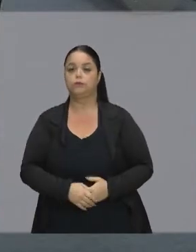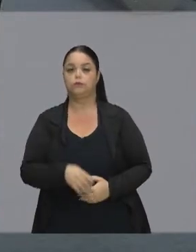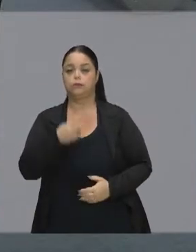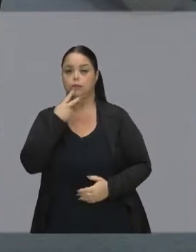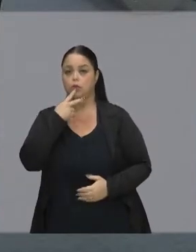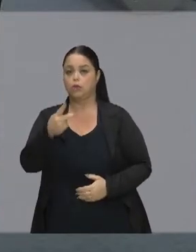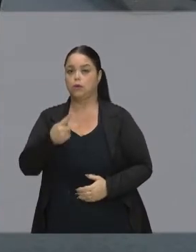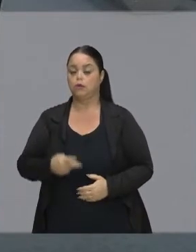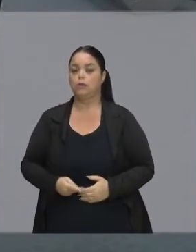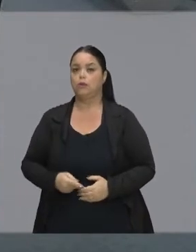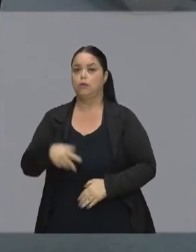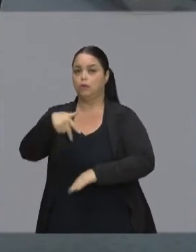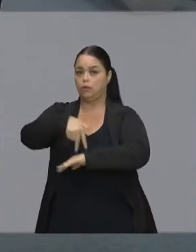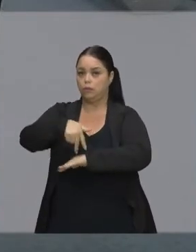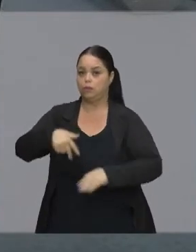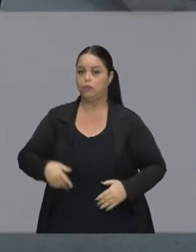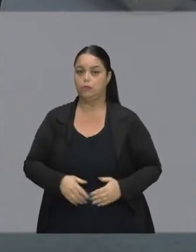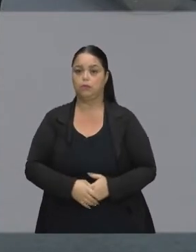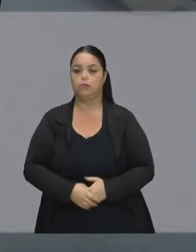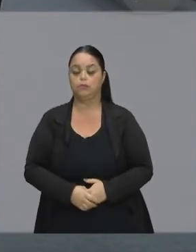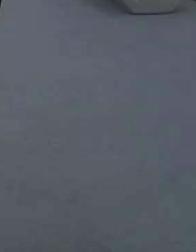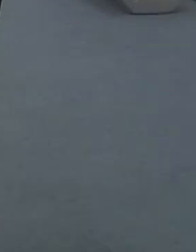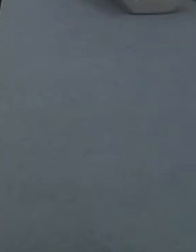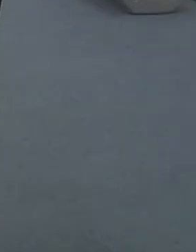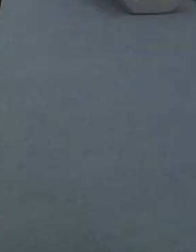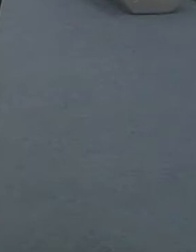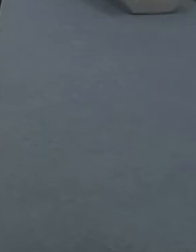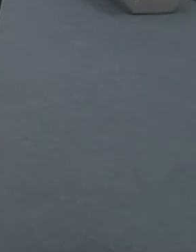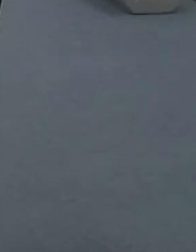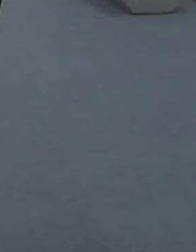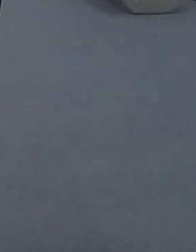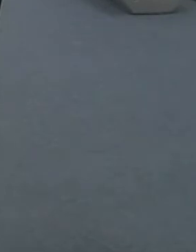É escrito para falar no processo.